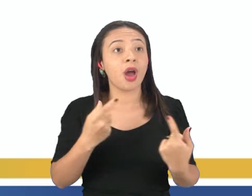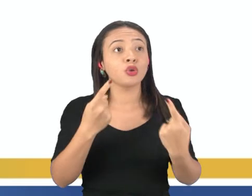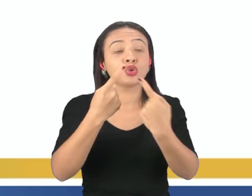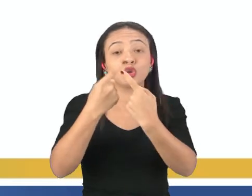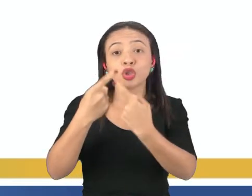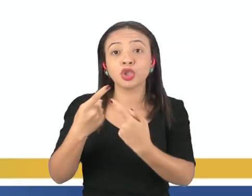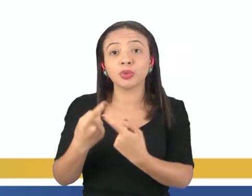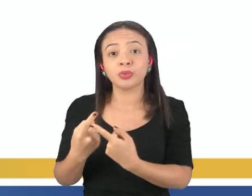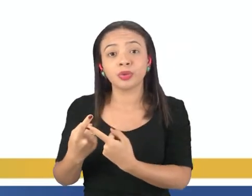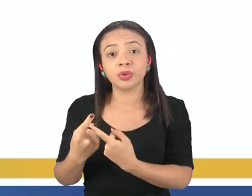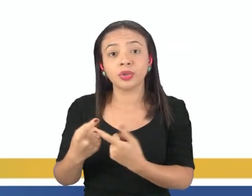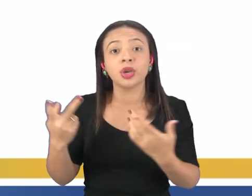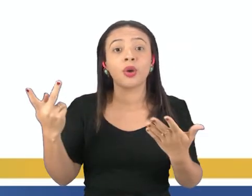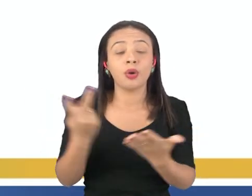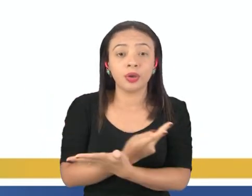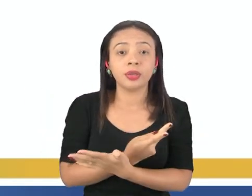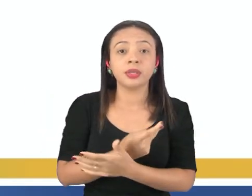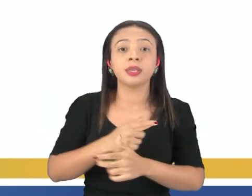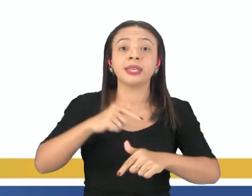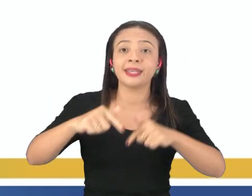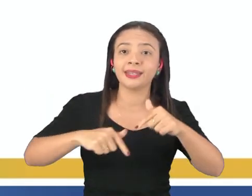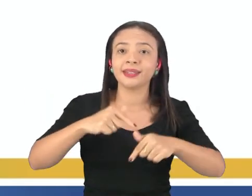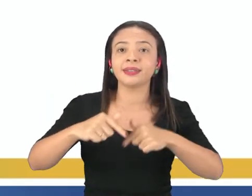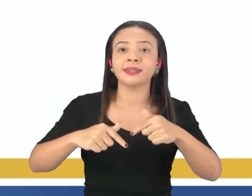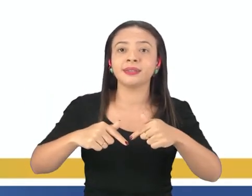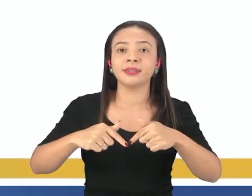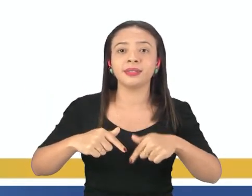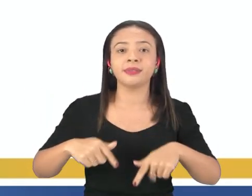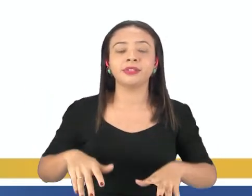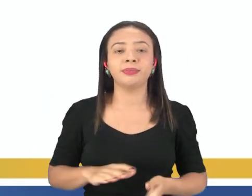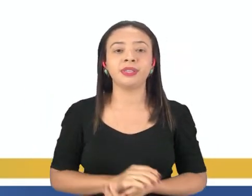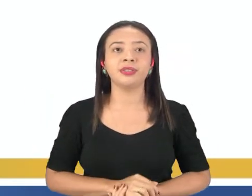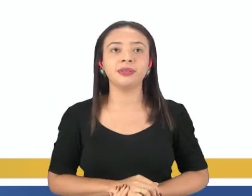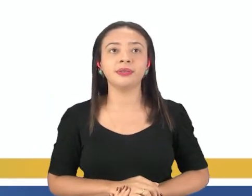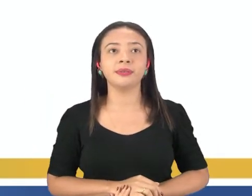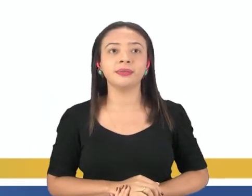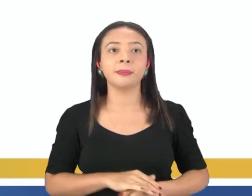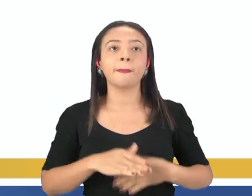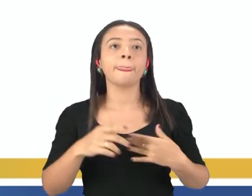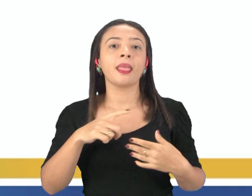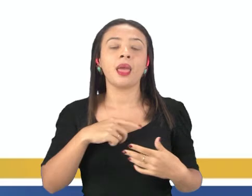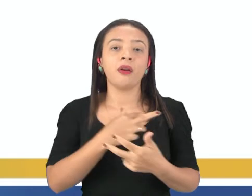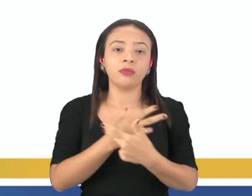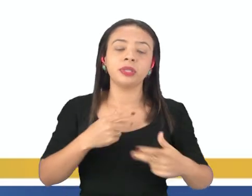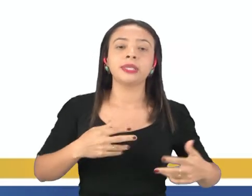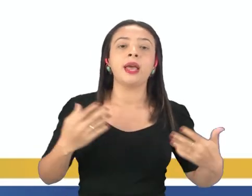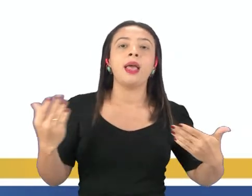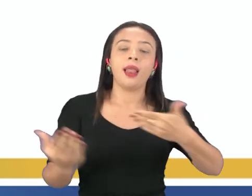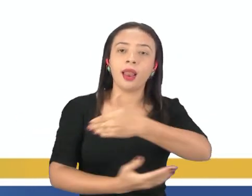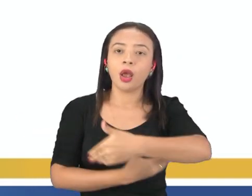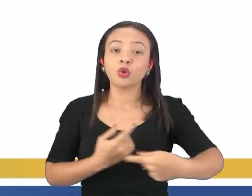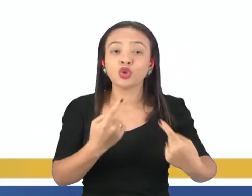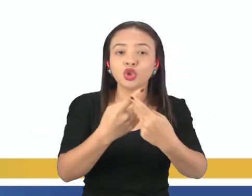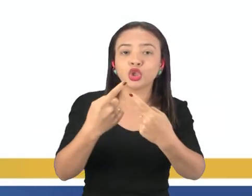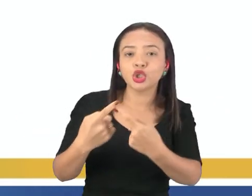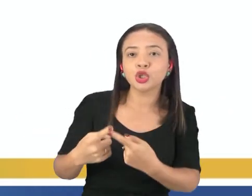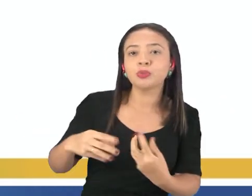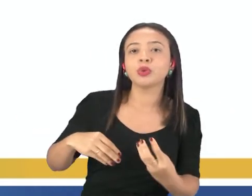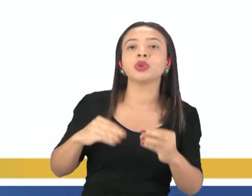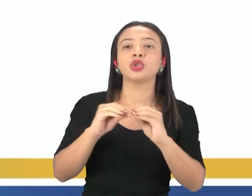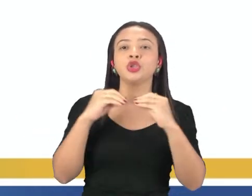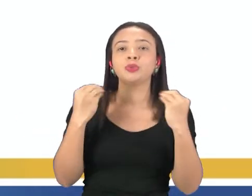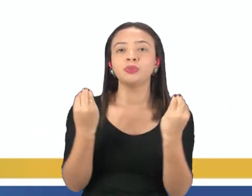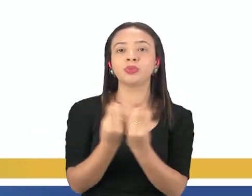se acontecer transformação química, né? E existem aí várias classificações em relação aos tipos de misturas e em relação aos tipos